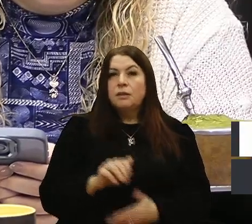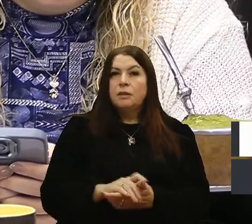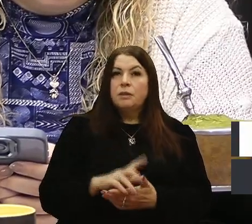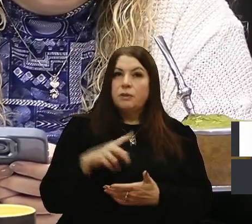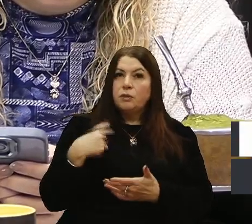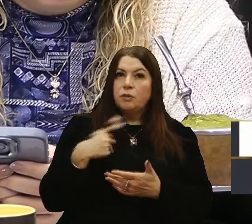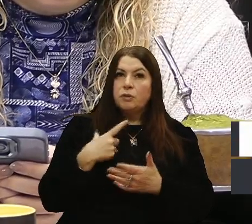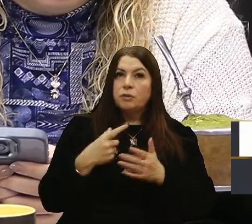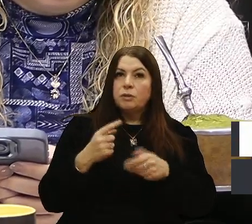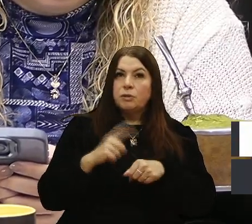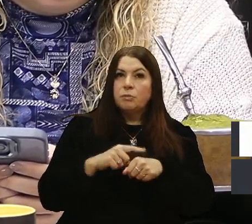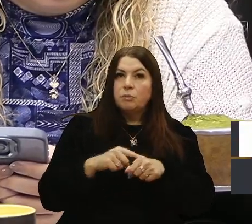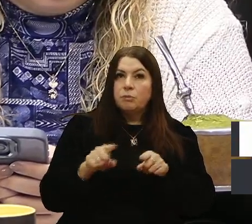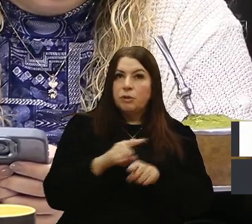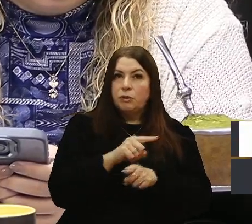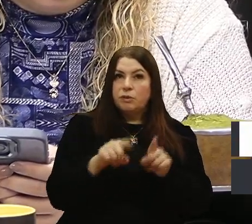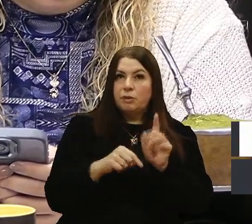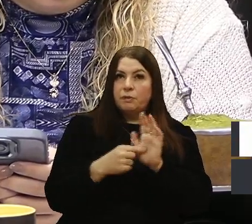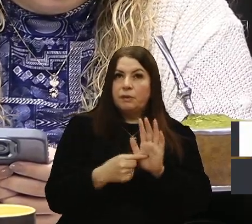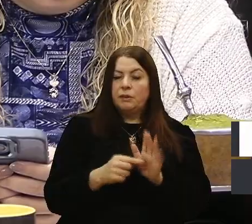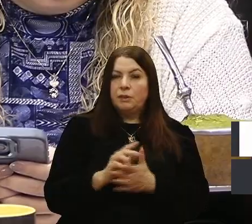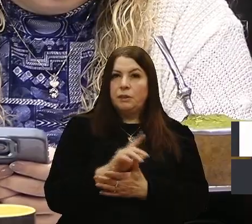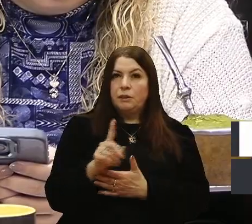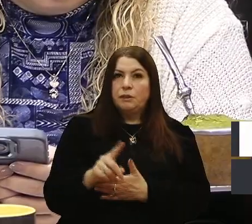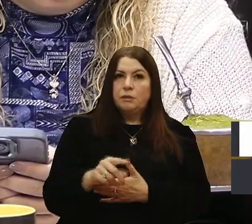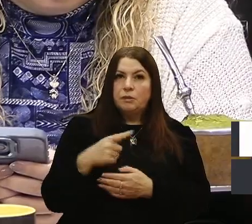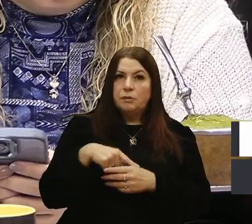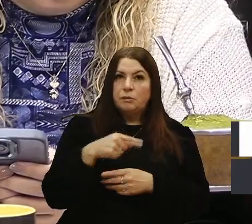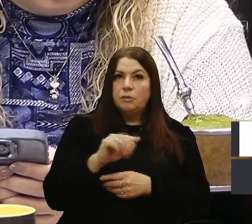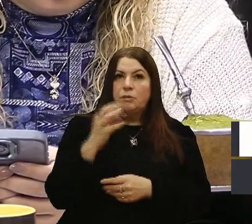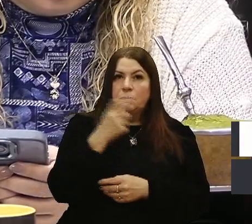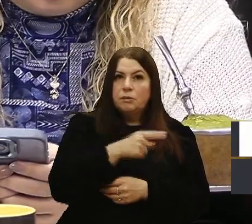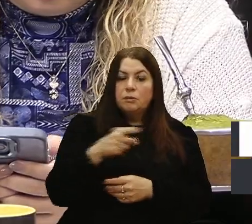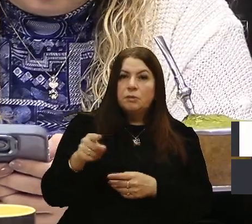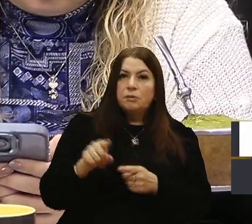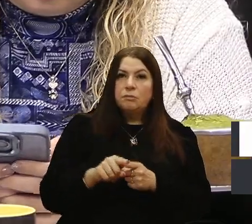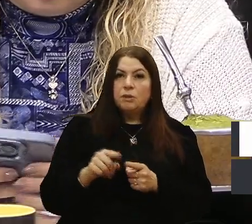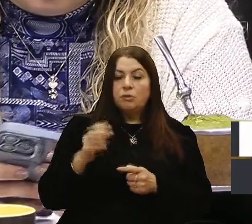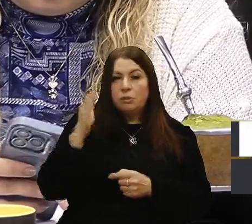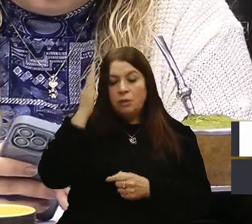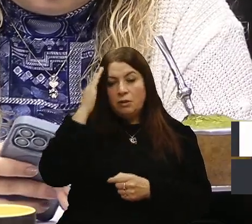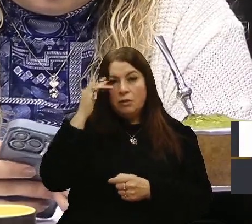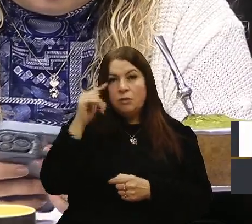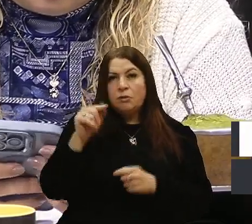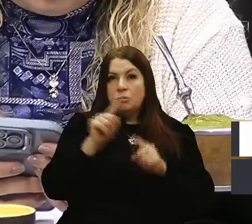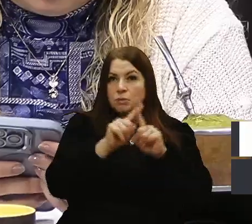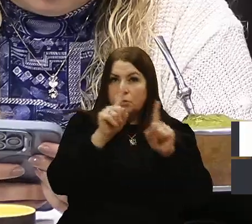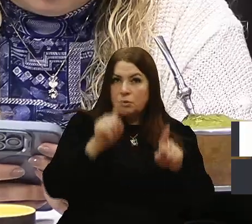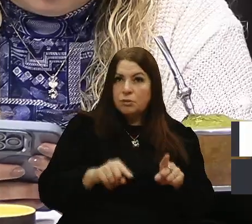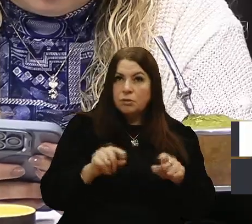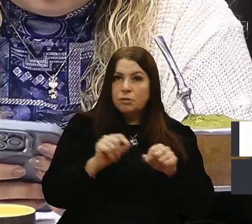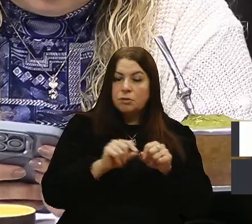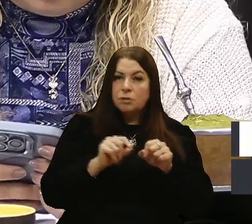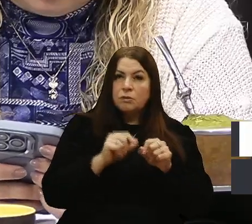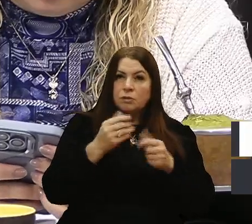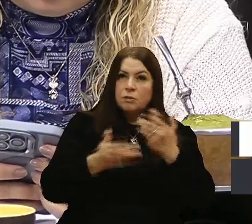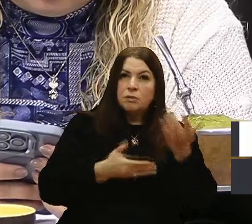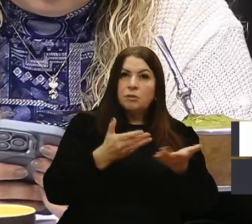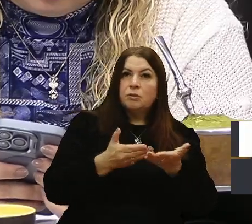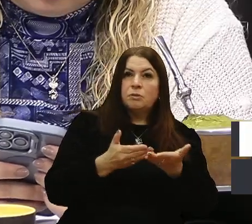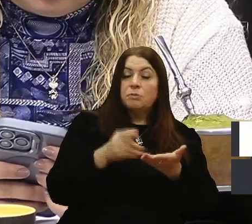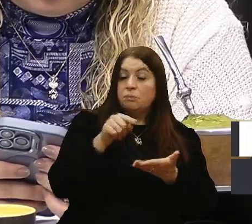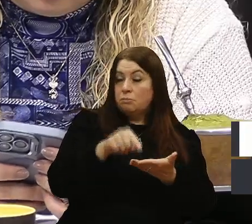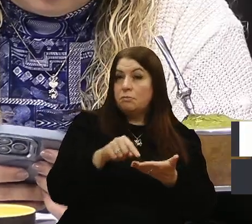gente até o presente momento não entendeu por que isso aconteceu, né? A gente sabe que essa servidora, para fazer esse atendimento extra,